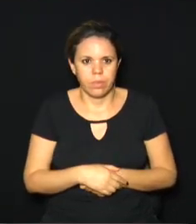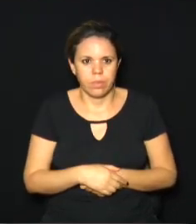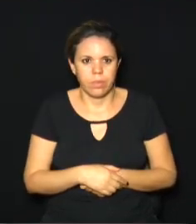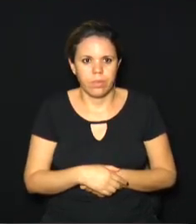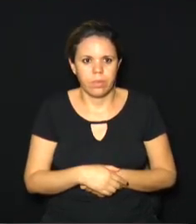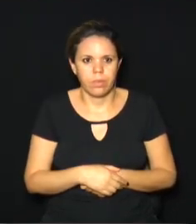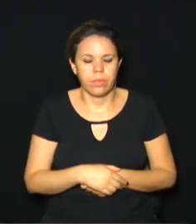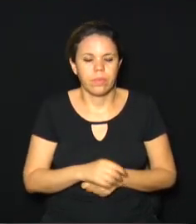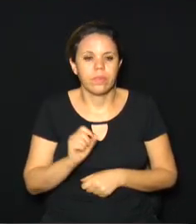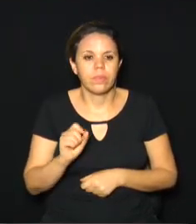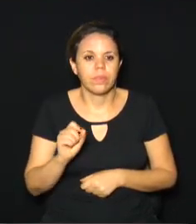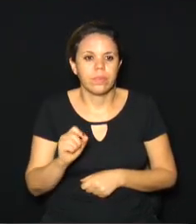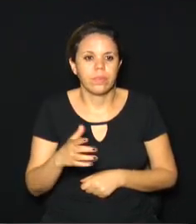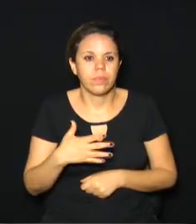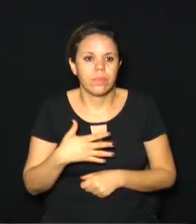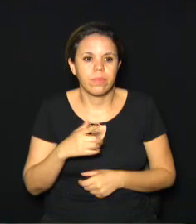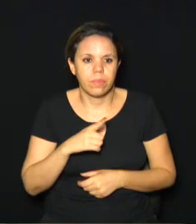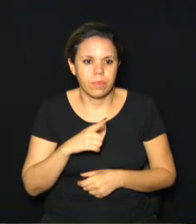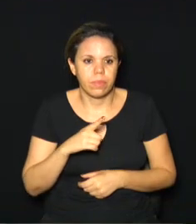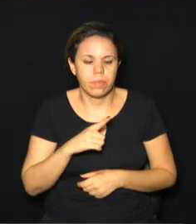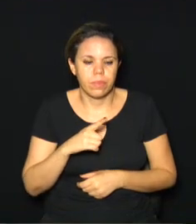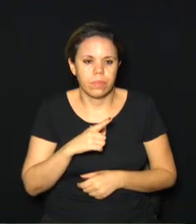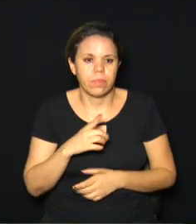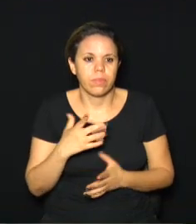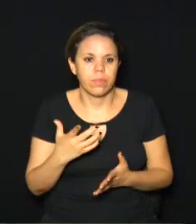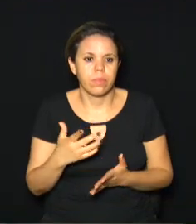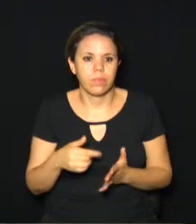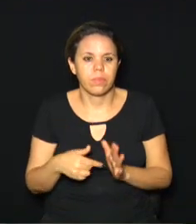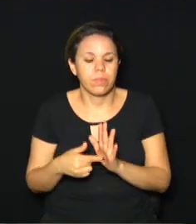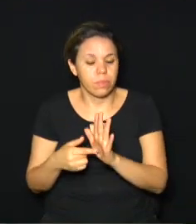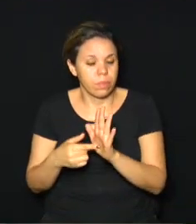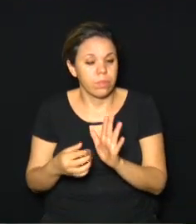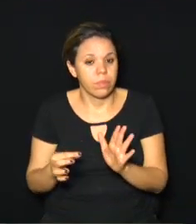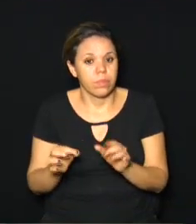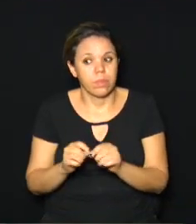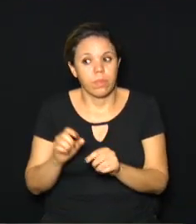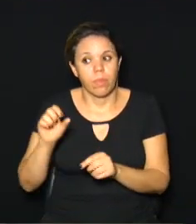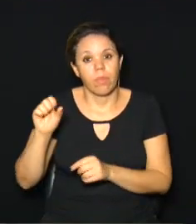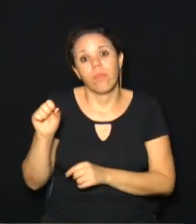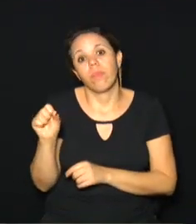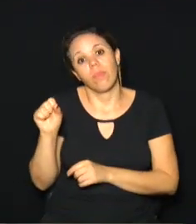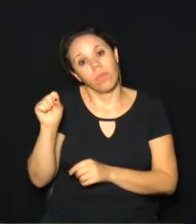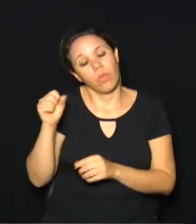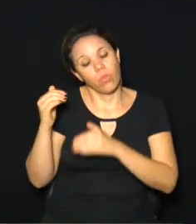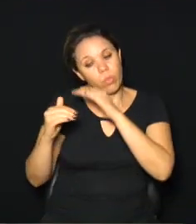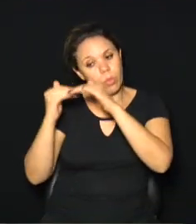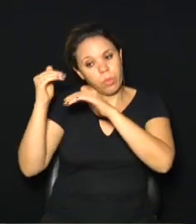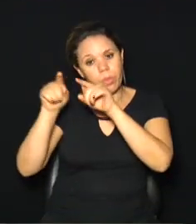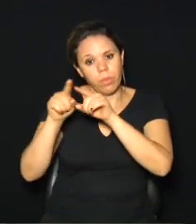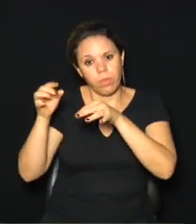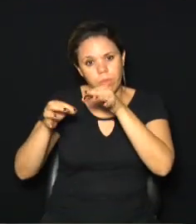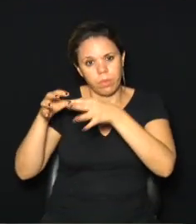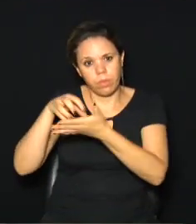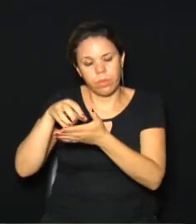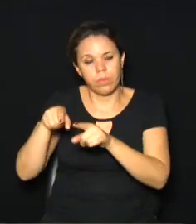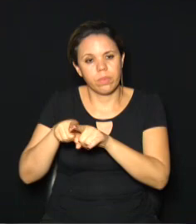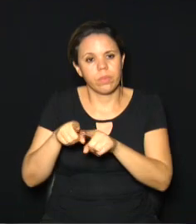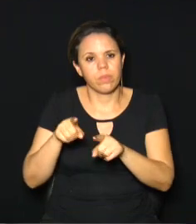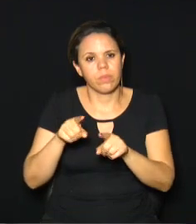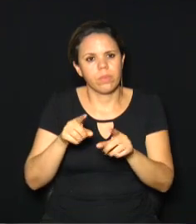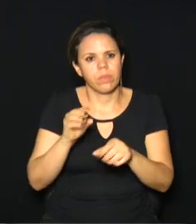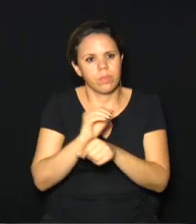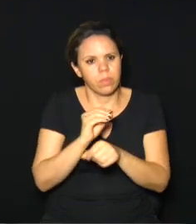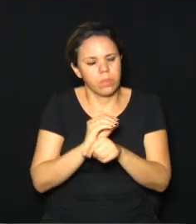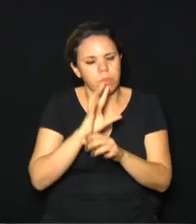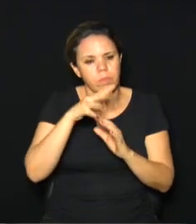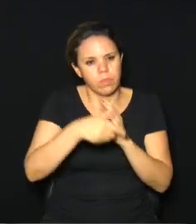outro lado, existe uma súmula do Supremo Tribunal Federal que garante à Justiça do Trabalho o exame das questões ambientais, né,